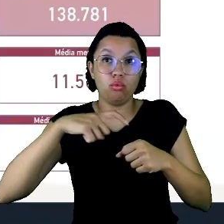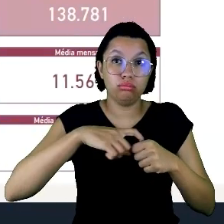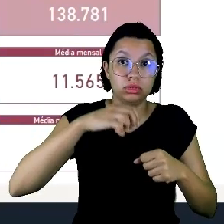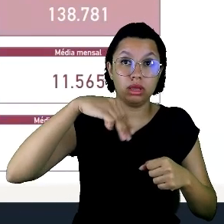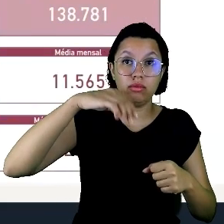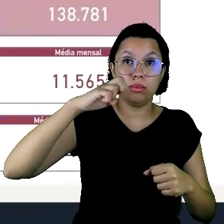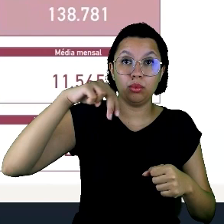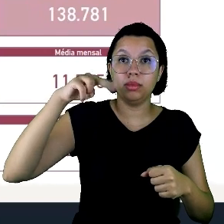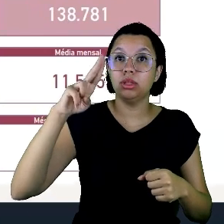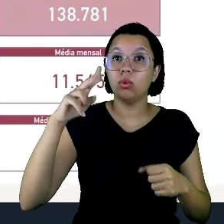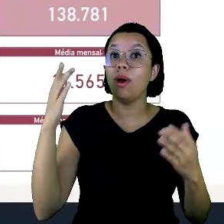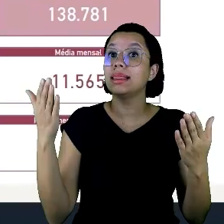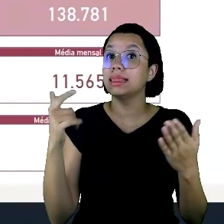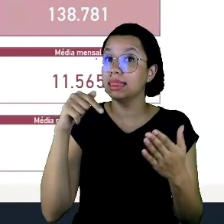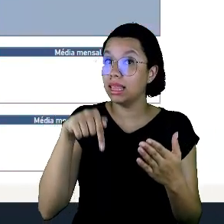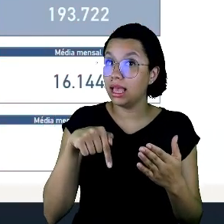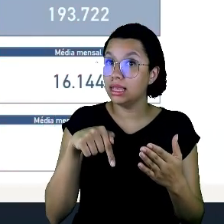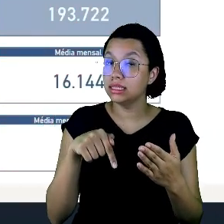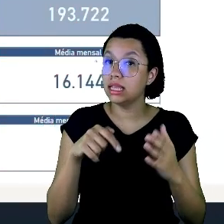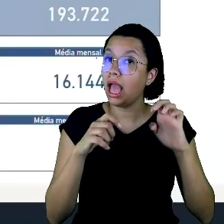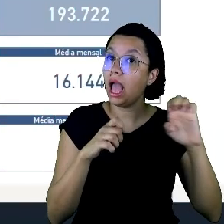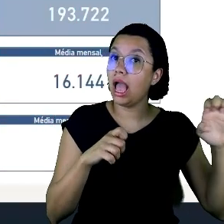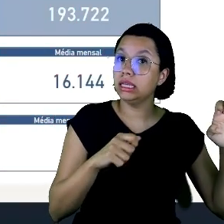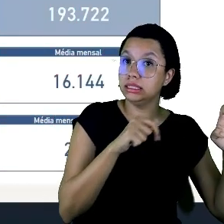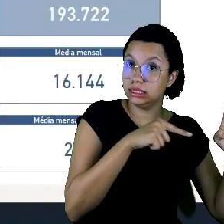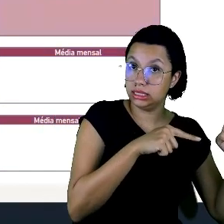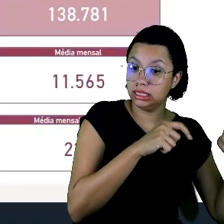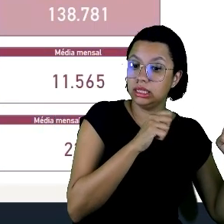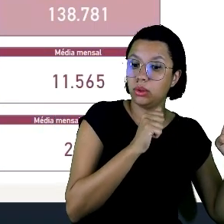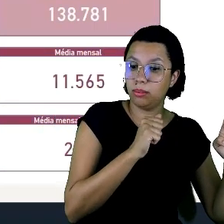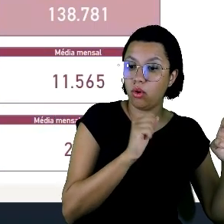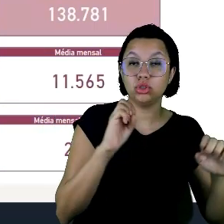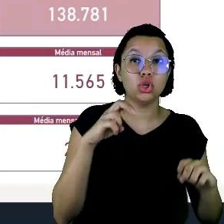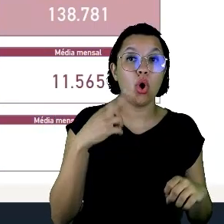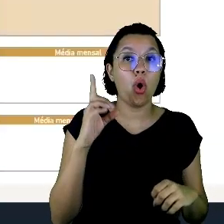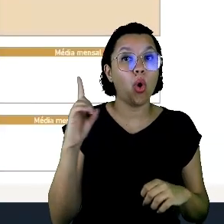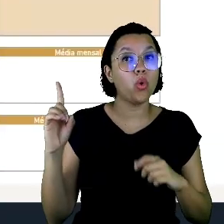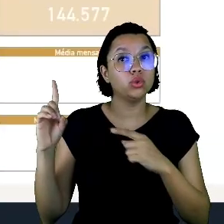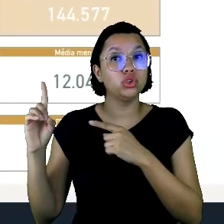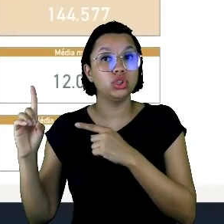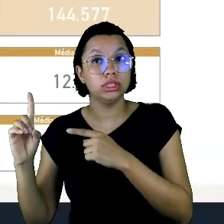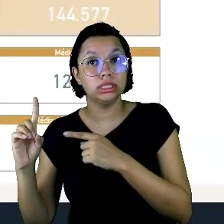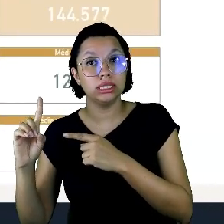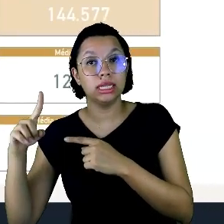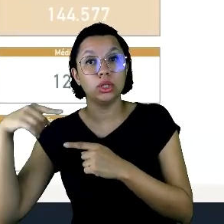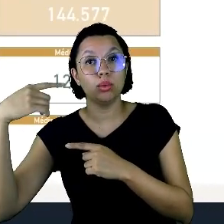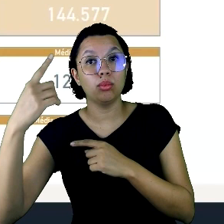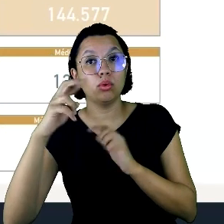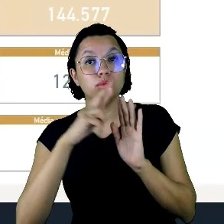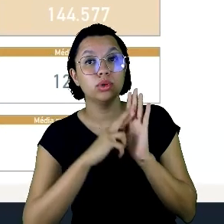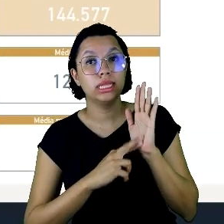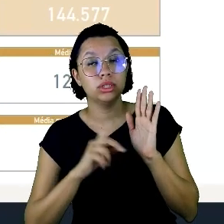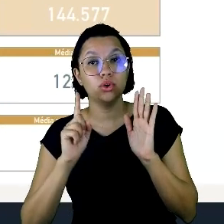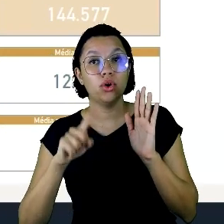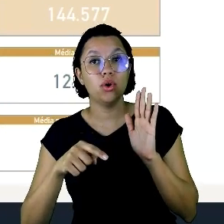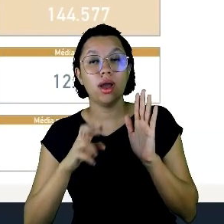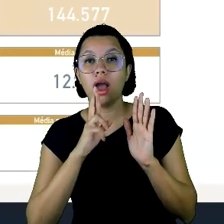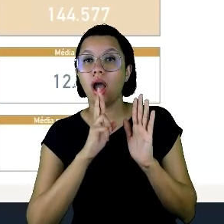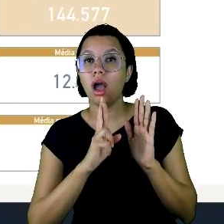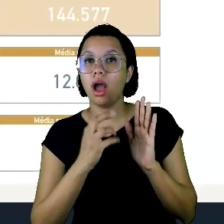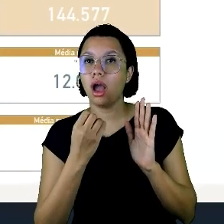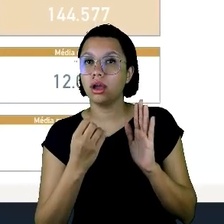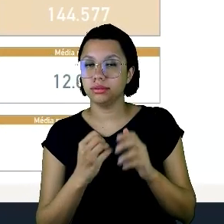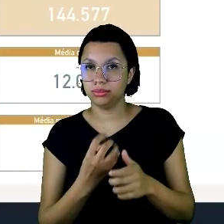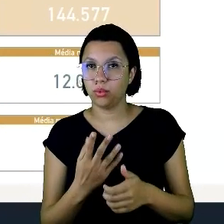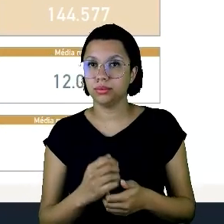Aqui você pode ir para a esquerda, que volta para a entrada, ou para a direita, vai para o próximo relatório, que é a